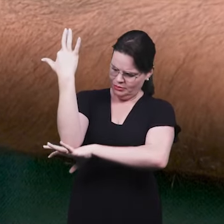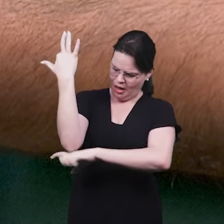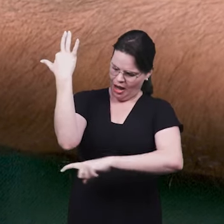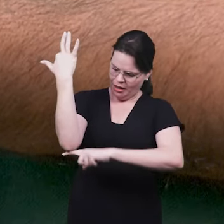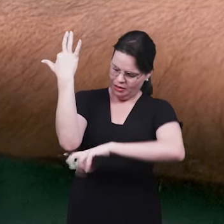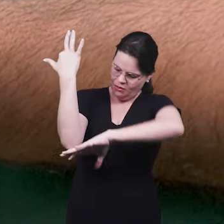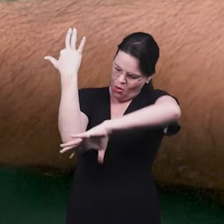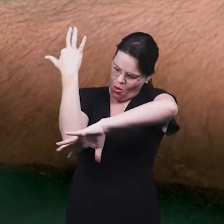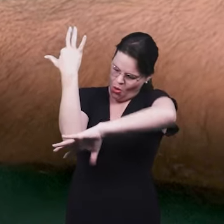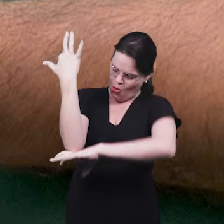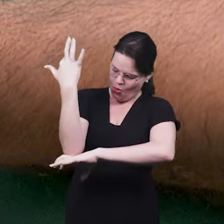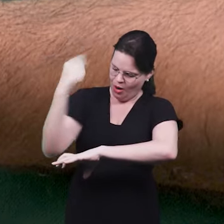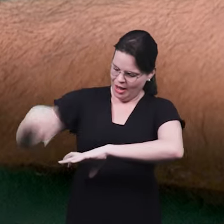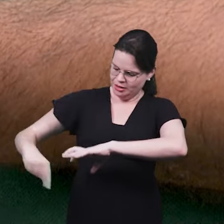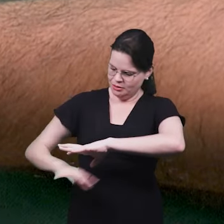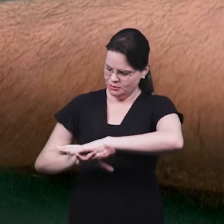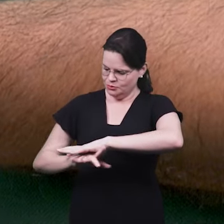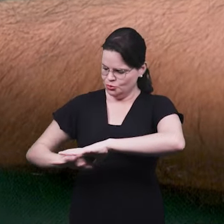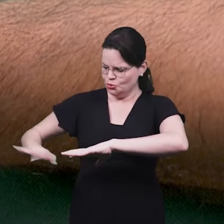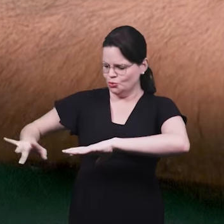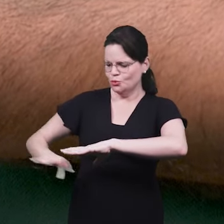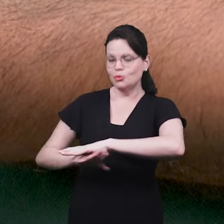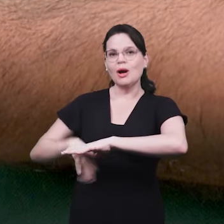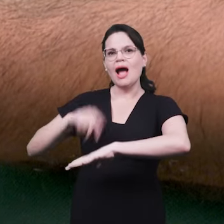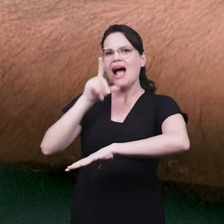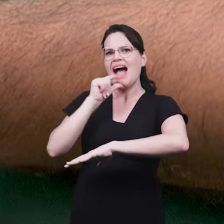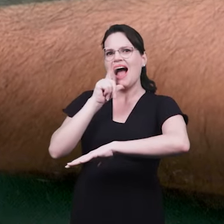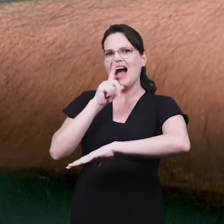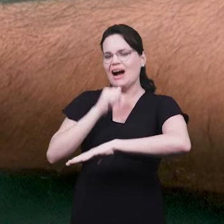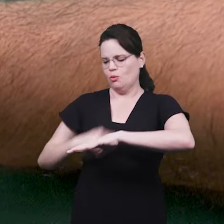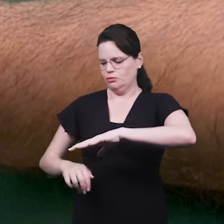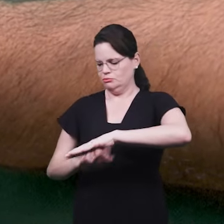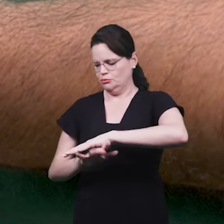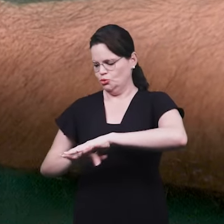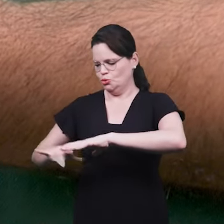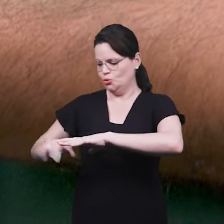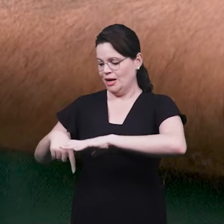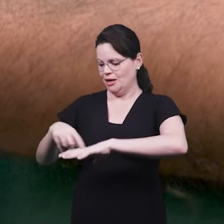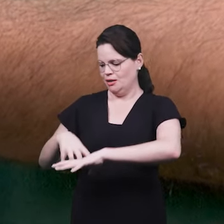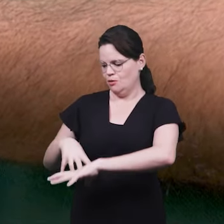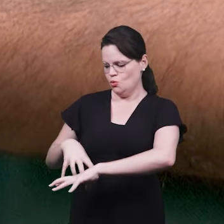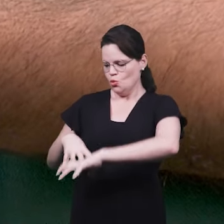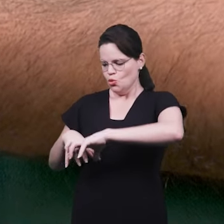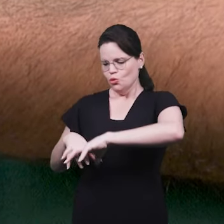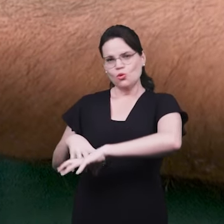freático, e ela serve de alimento para o ser humano e para os animais